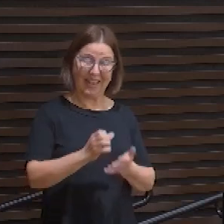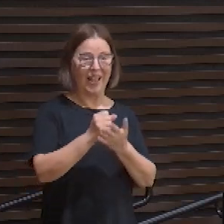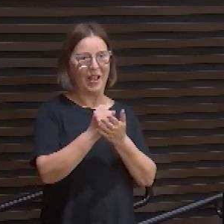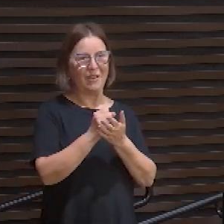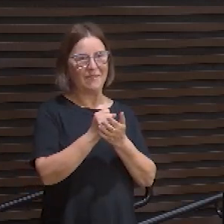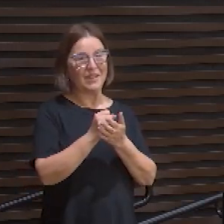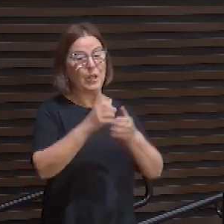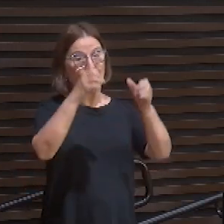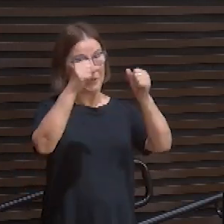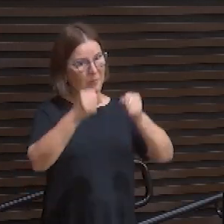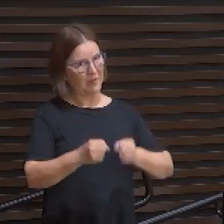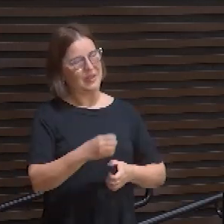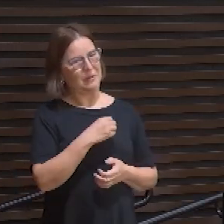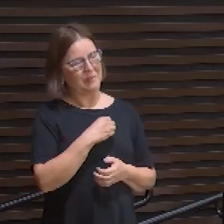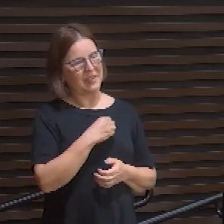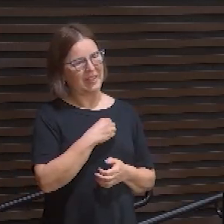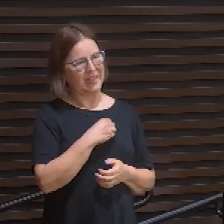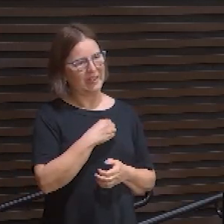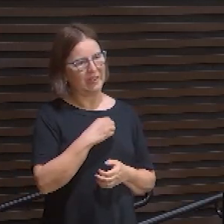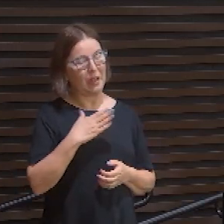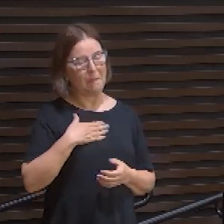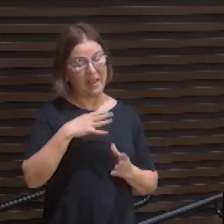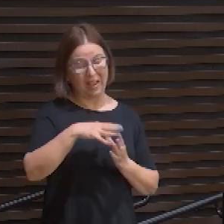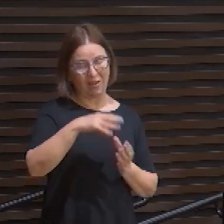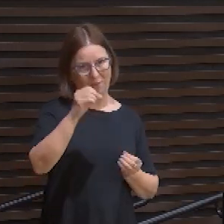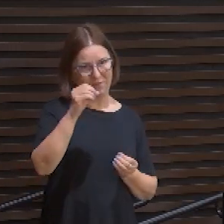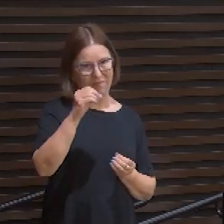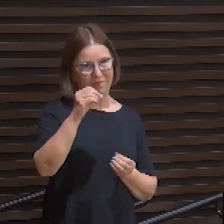do poder do pecado na minha alma.